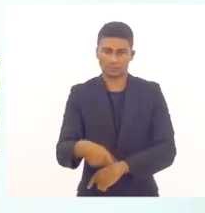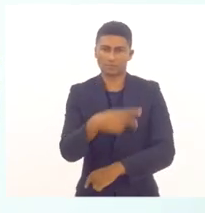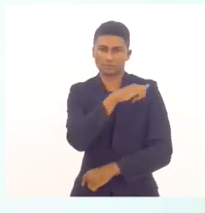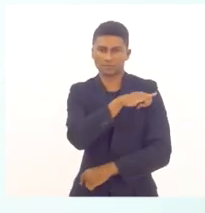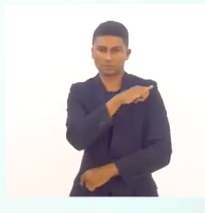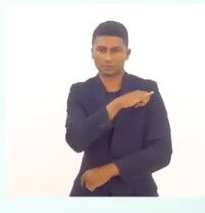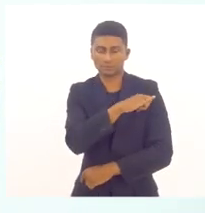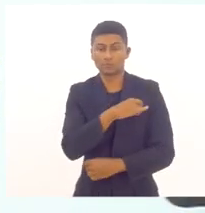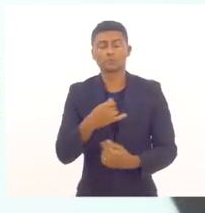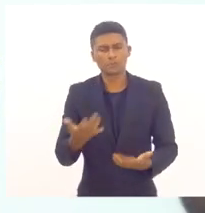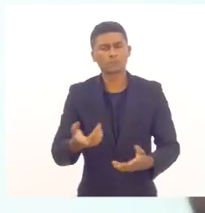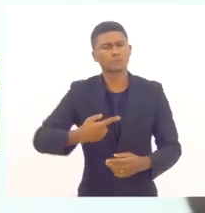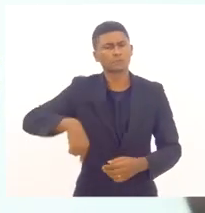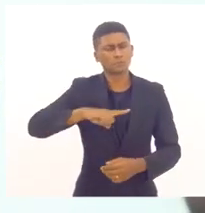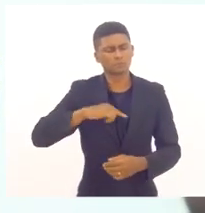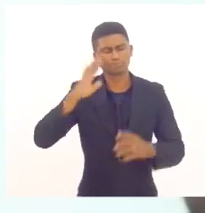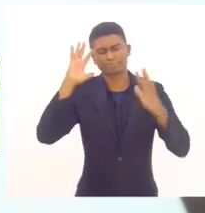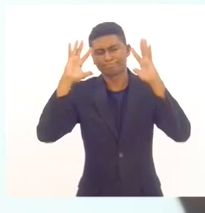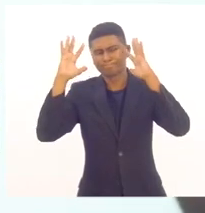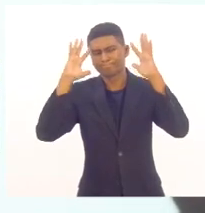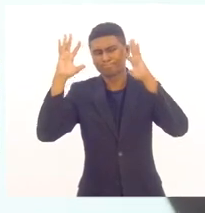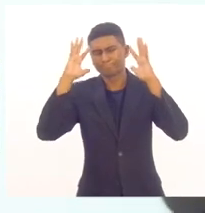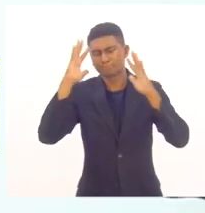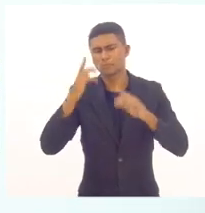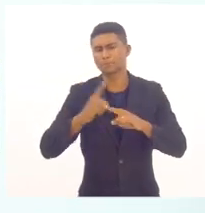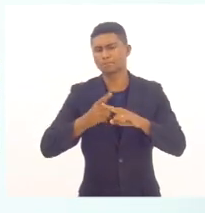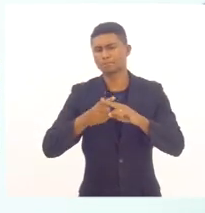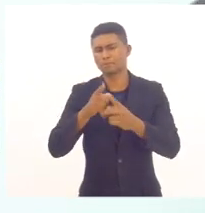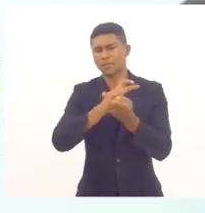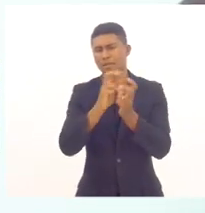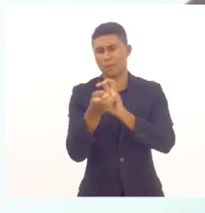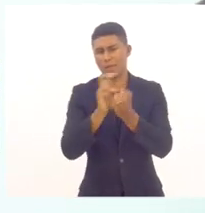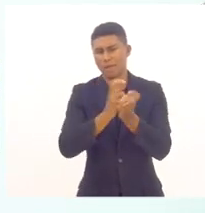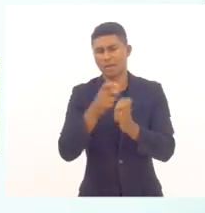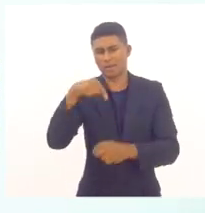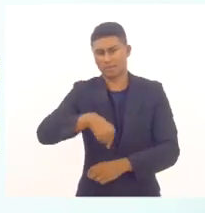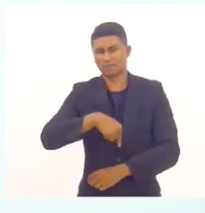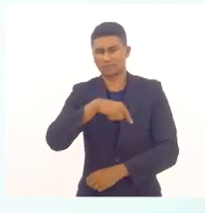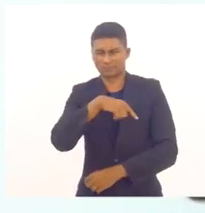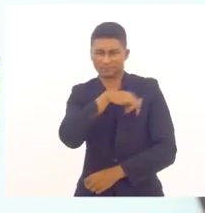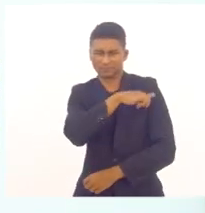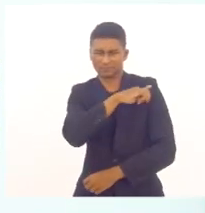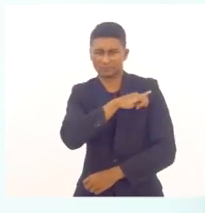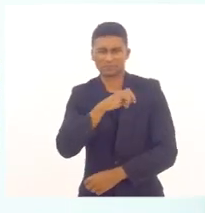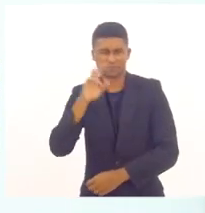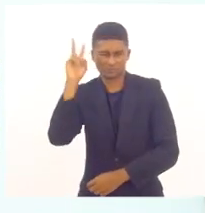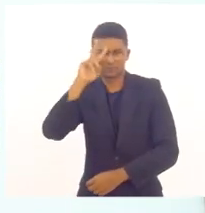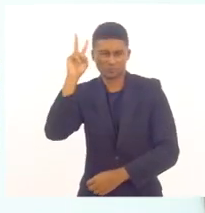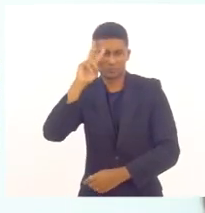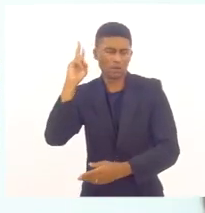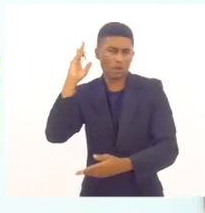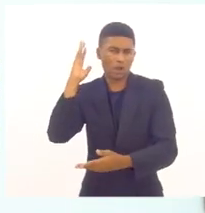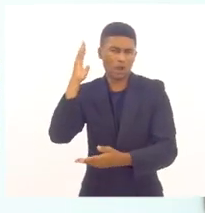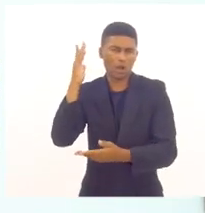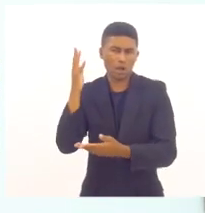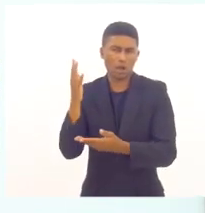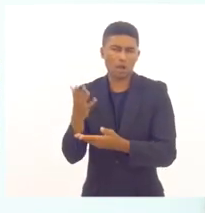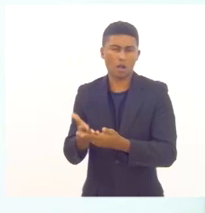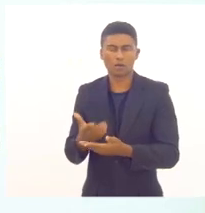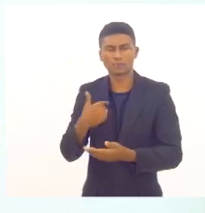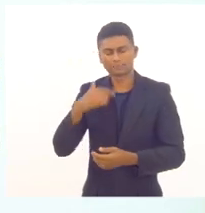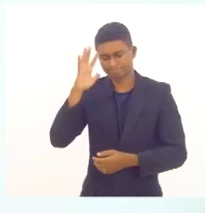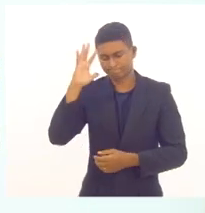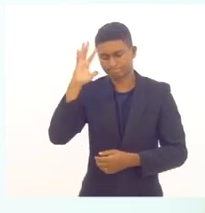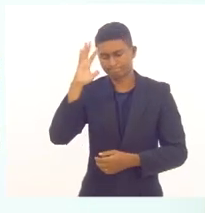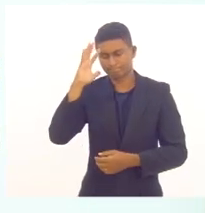algumas considerações que, entendendo a história da capoeira no Estado do Rio de Janeiro, a gente entende que foi